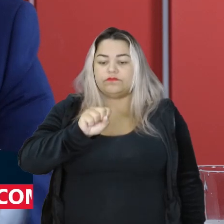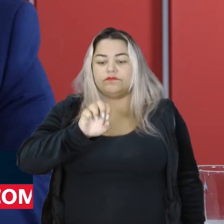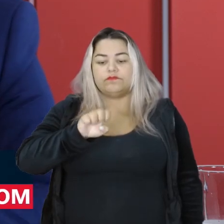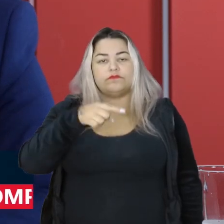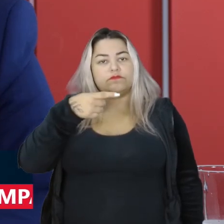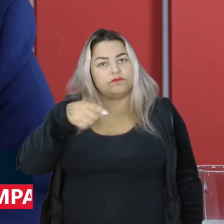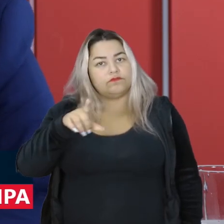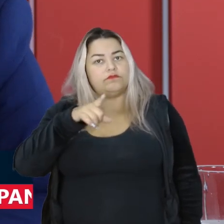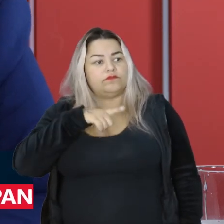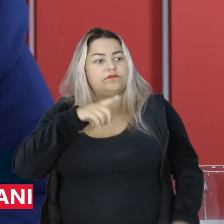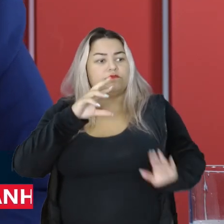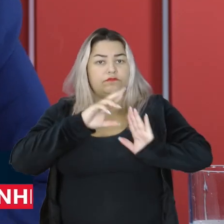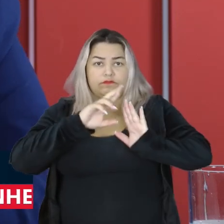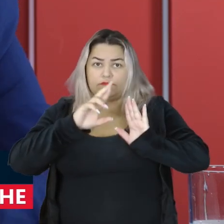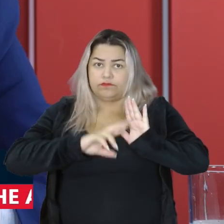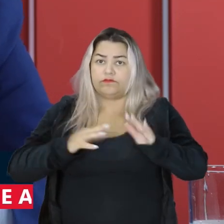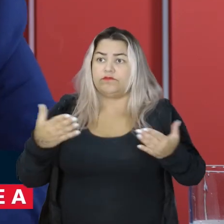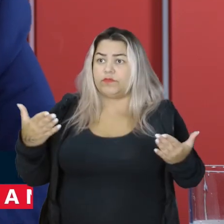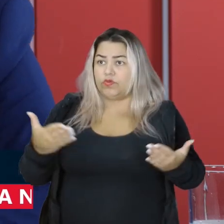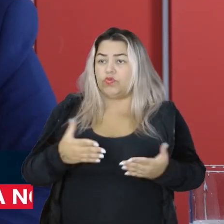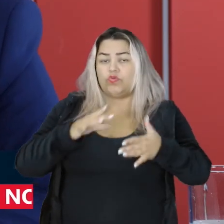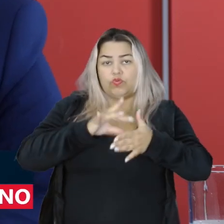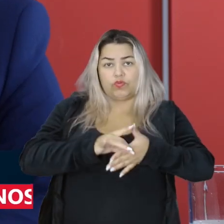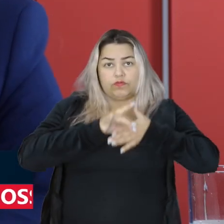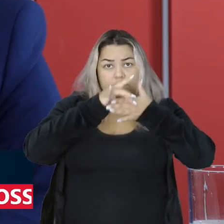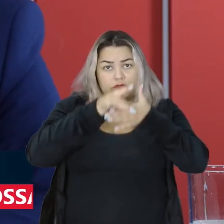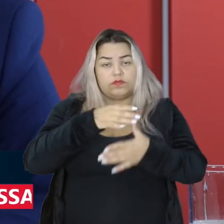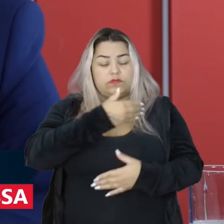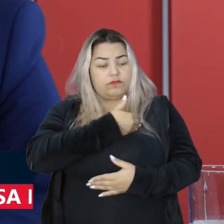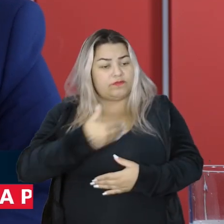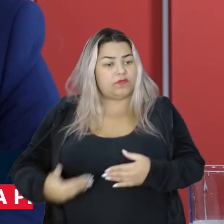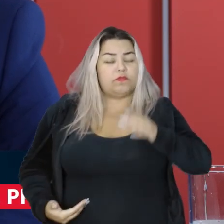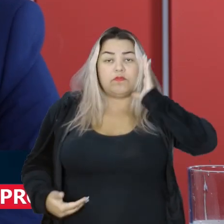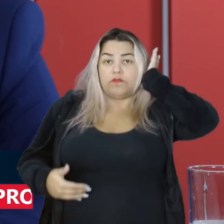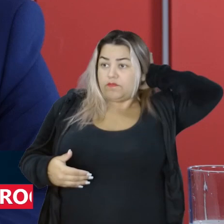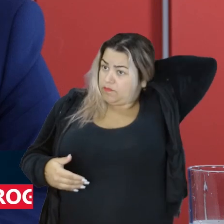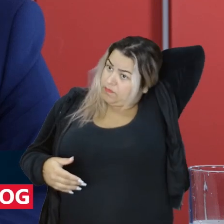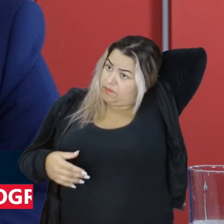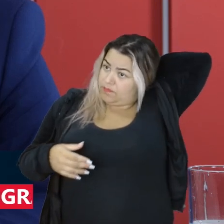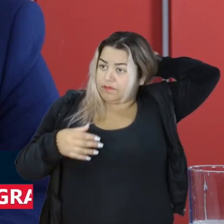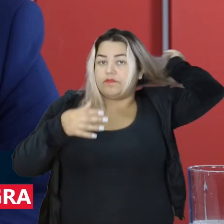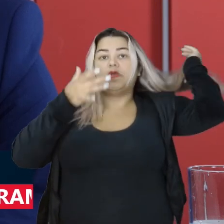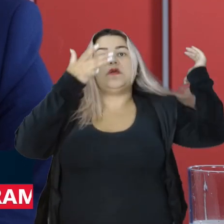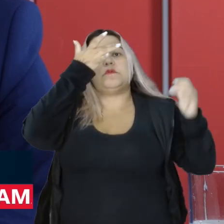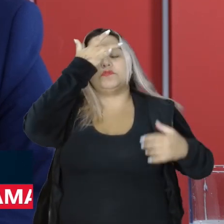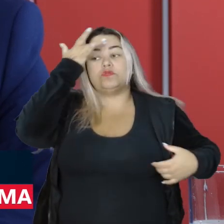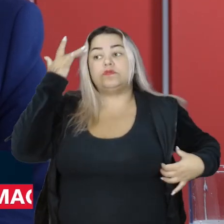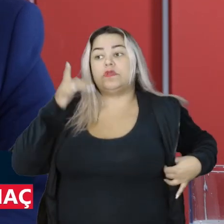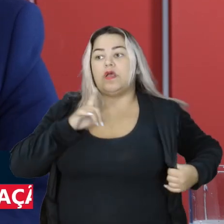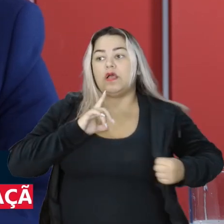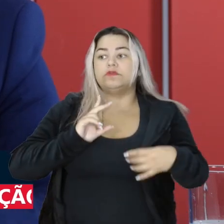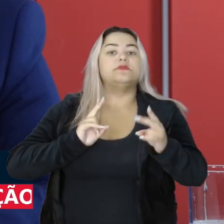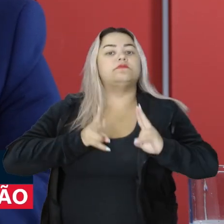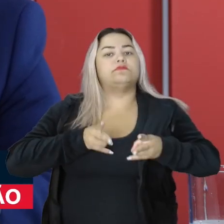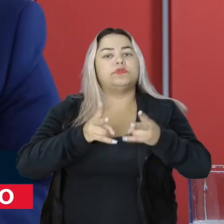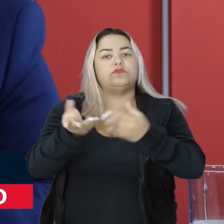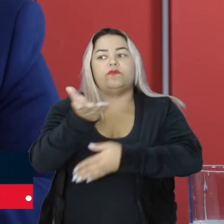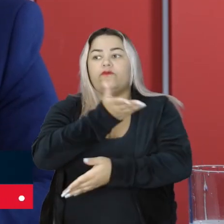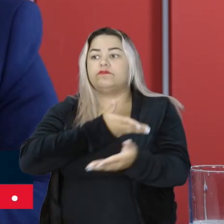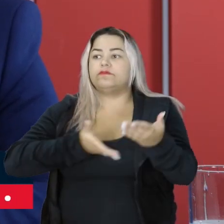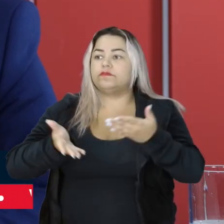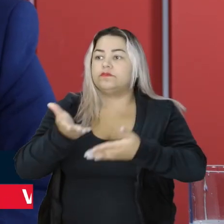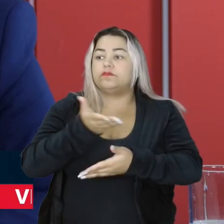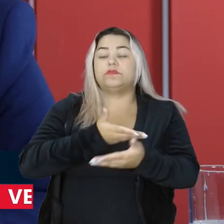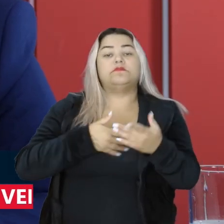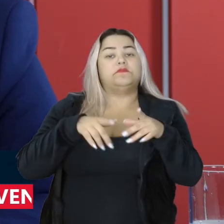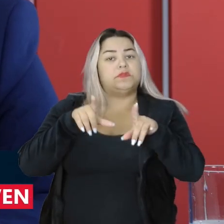relator dessa lei, hoje é o nosso líder do governo, né? Uma pessoa que está sempre envolvida com o mundo cultural. Nós tivemos